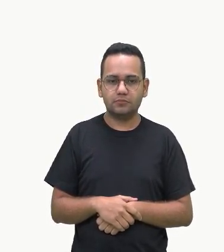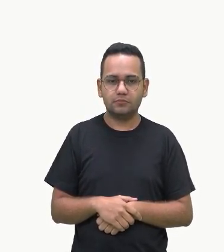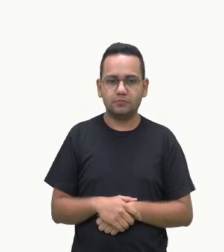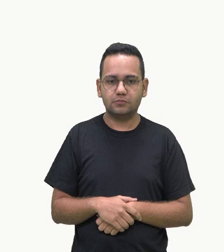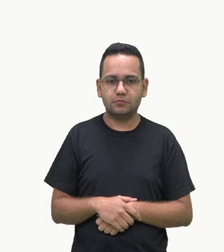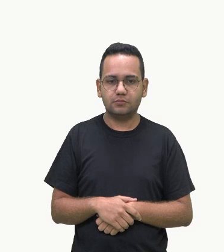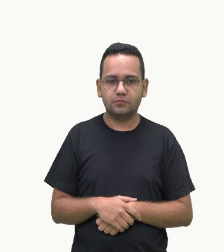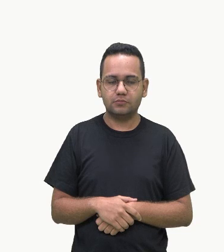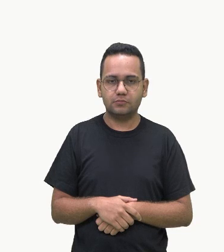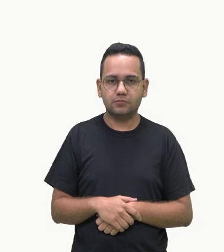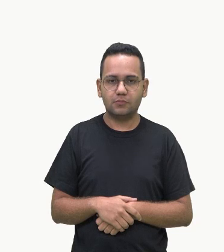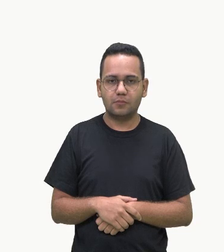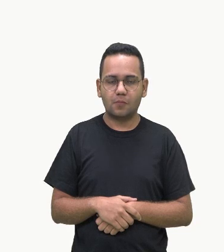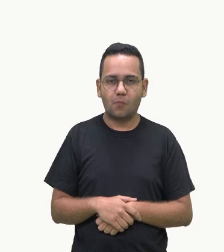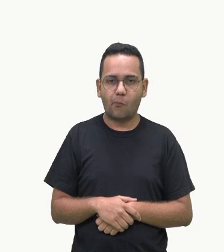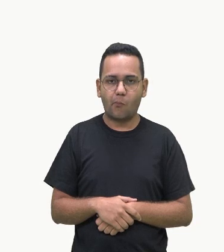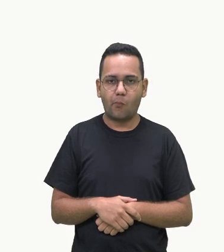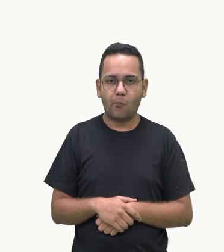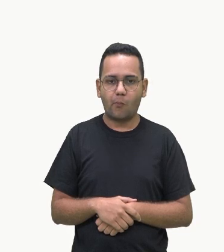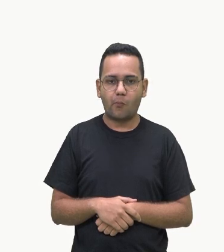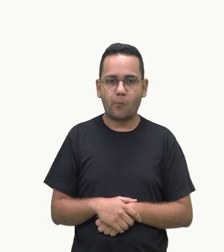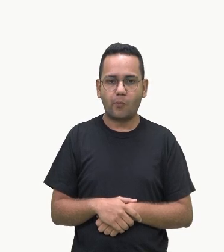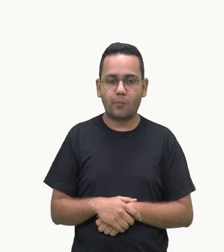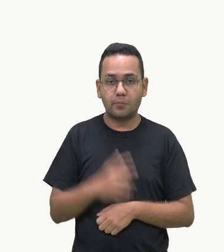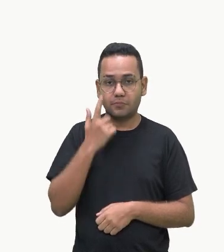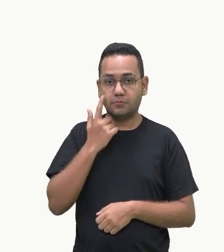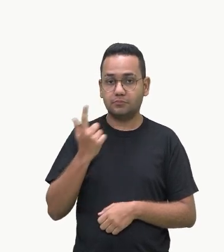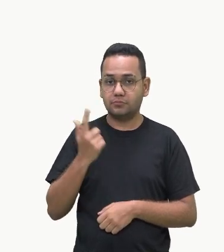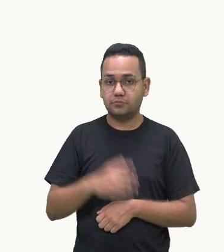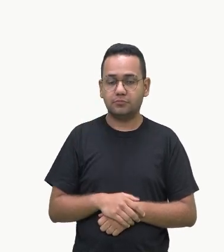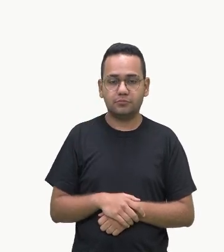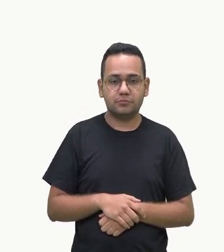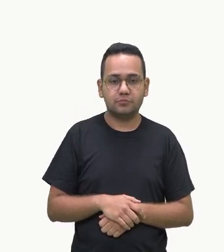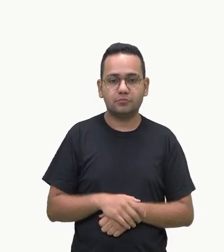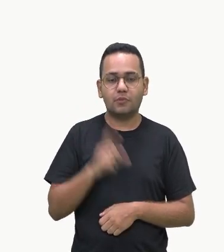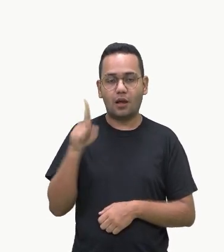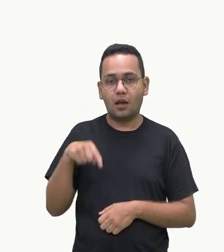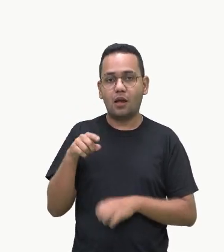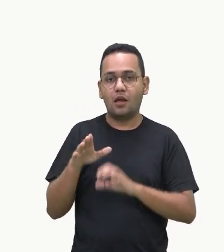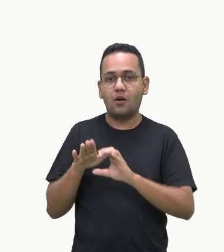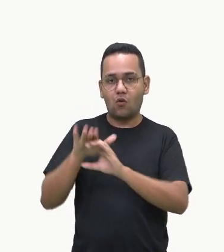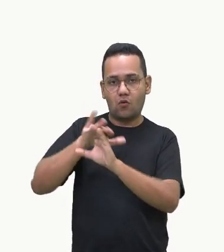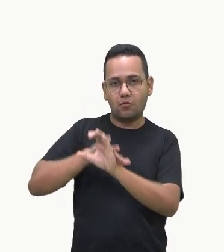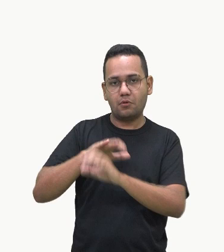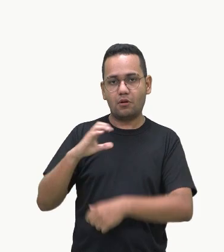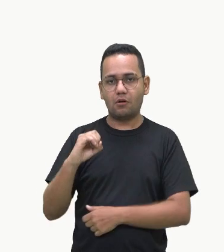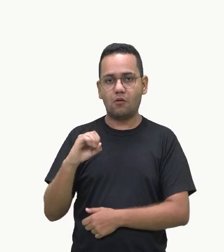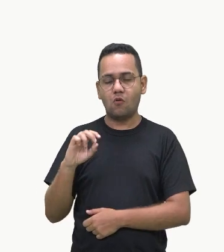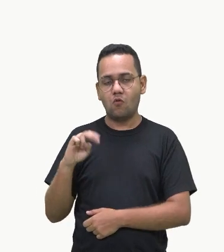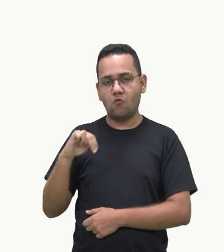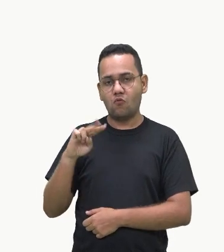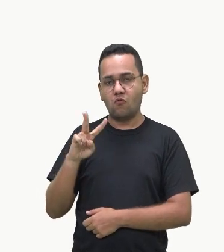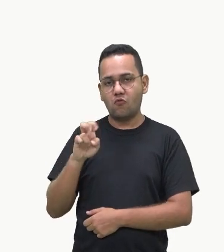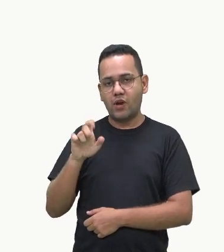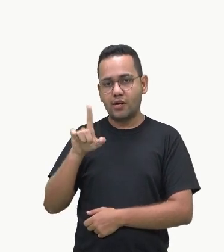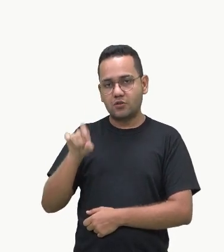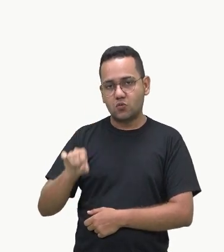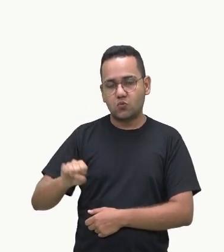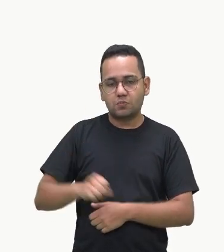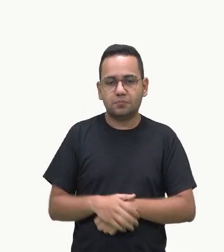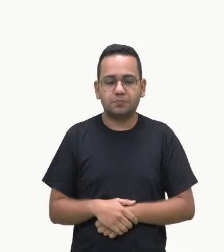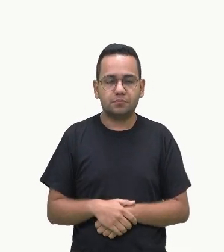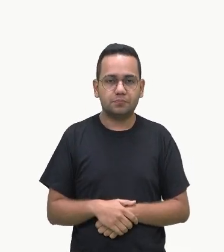trabalhando aí com polígonos convexos. Dentro do estudo de polígonos, nós